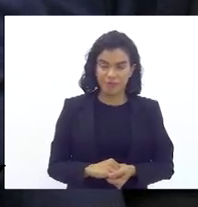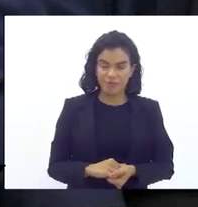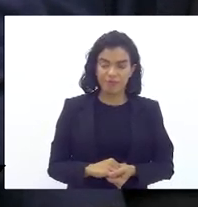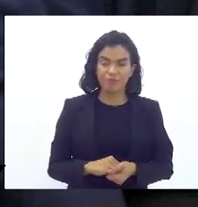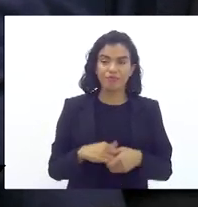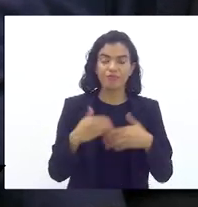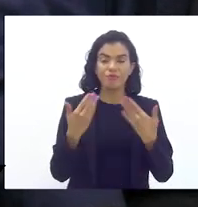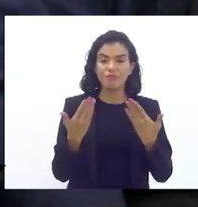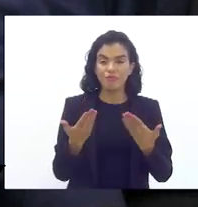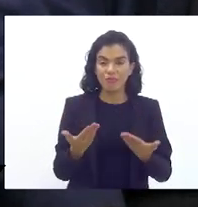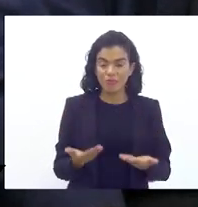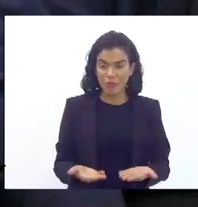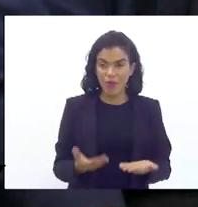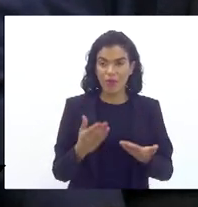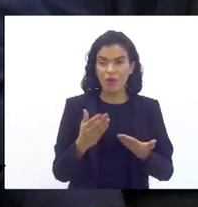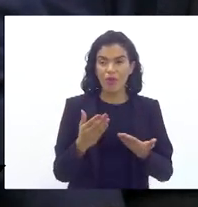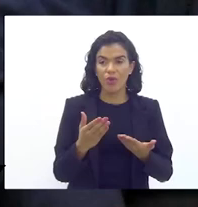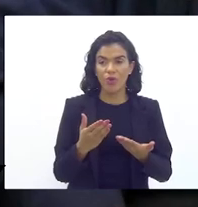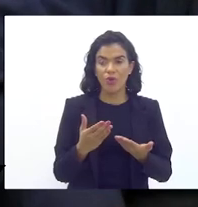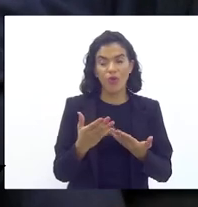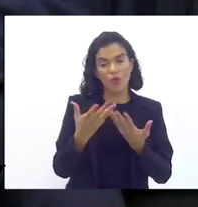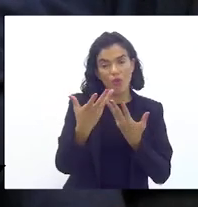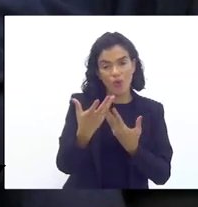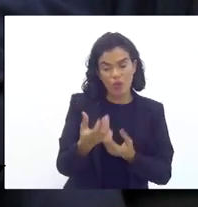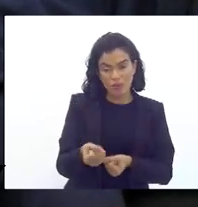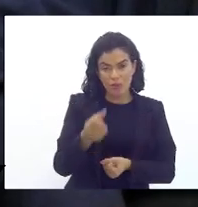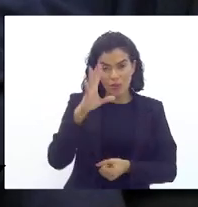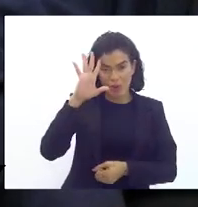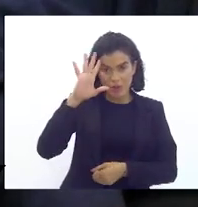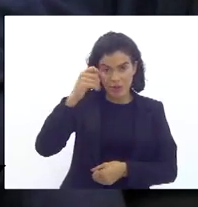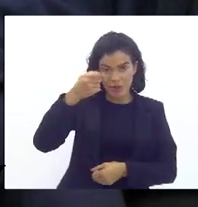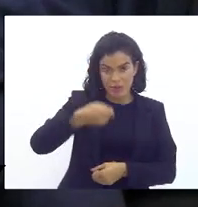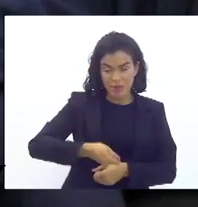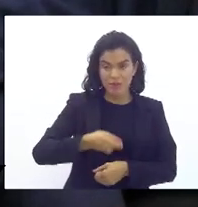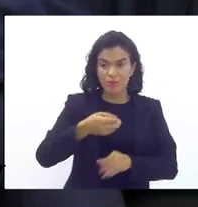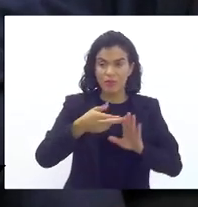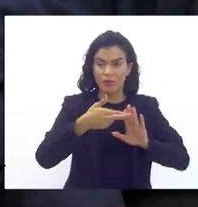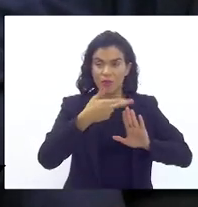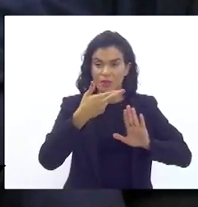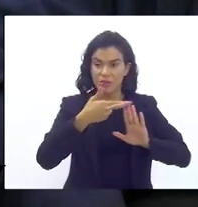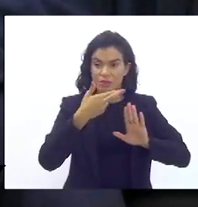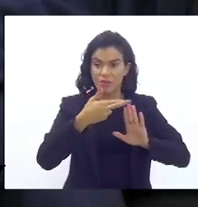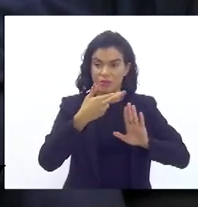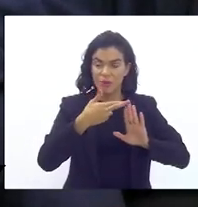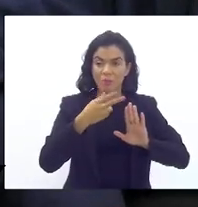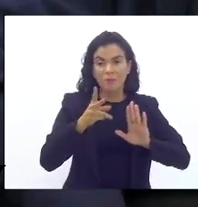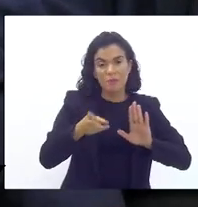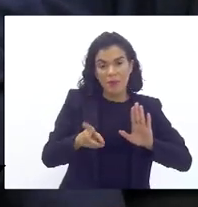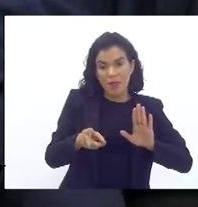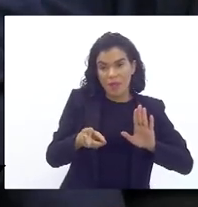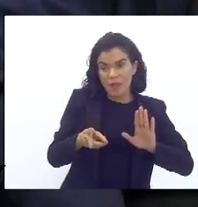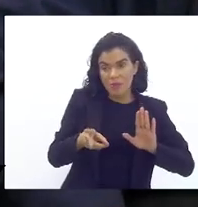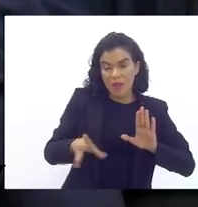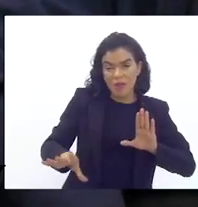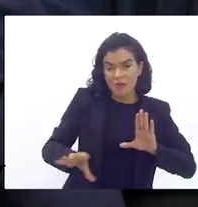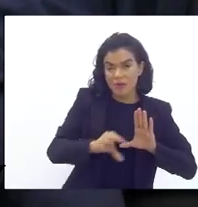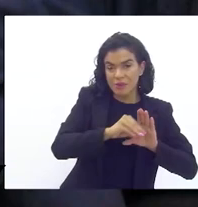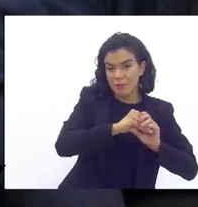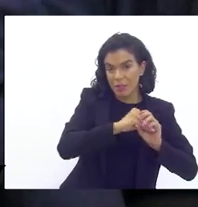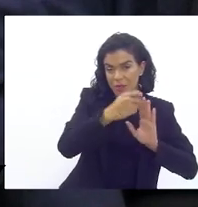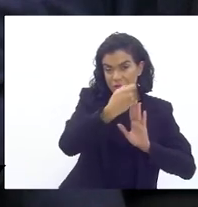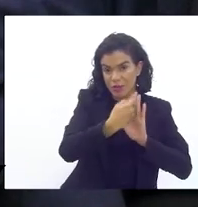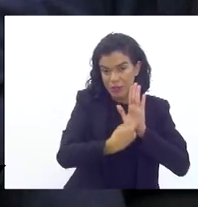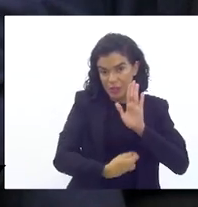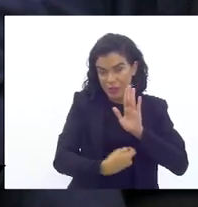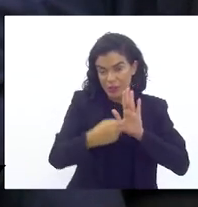e os considerandos numa decisão de uma resolução apesar de não fazer parte do texto